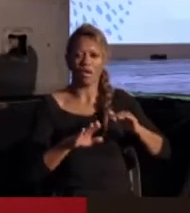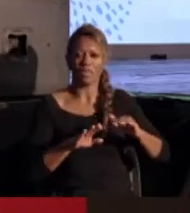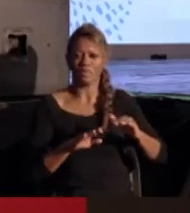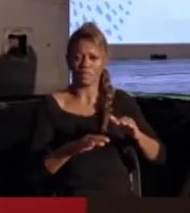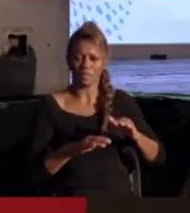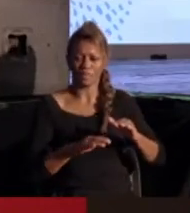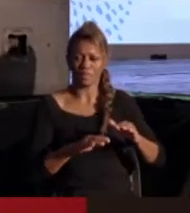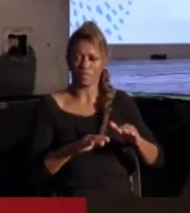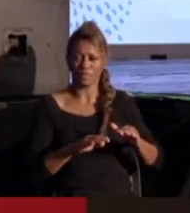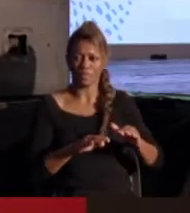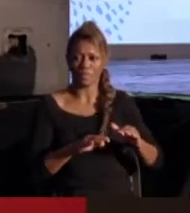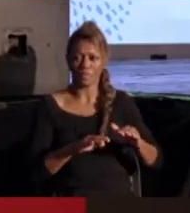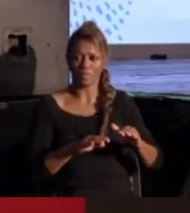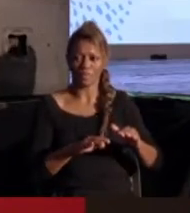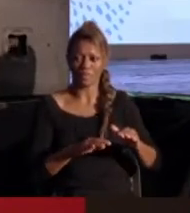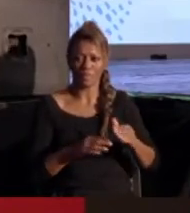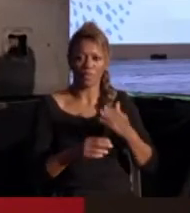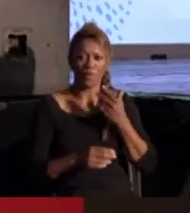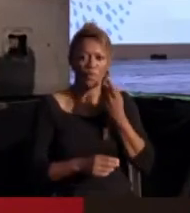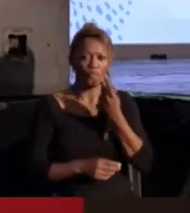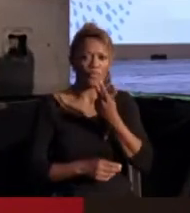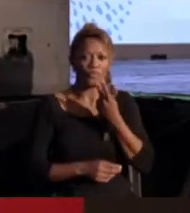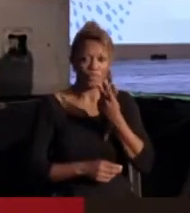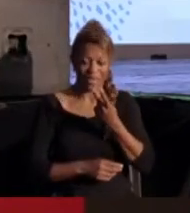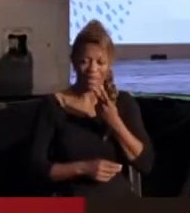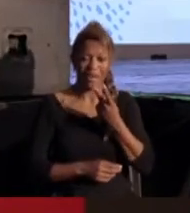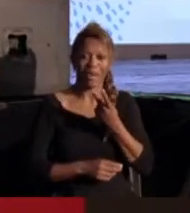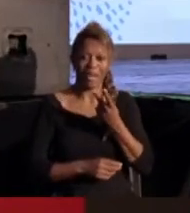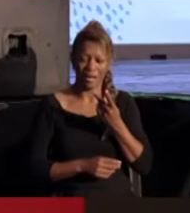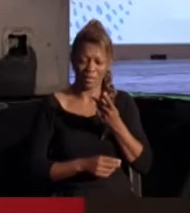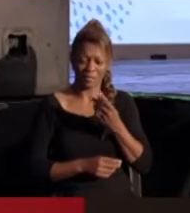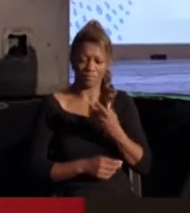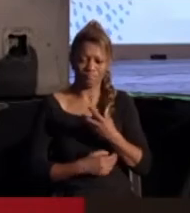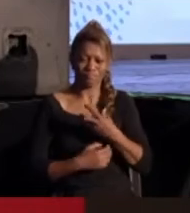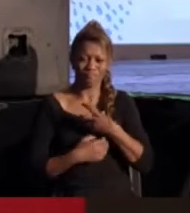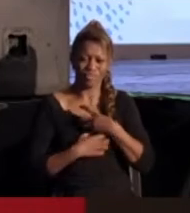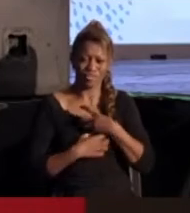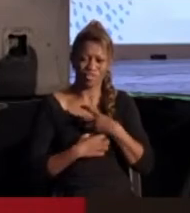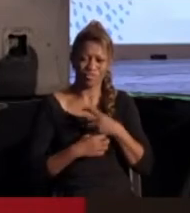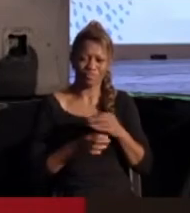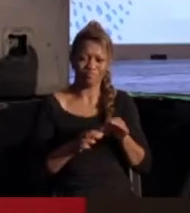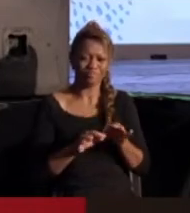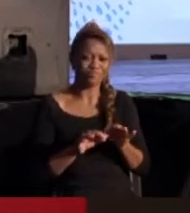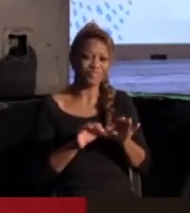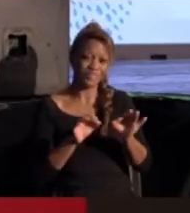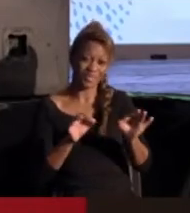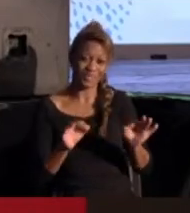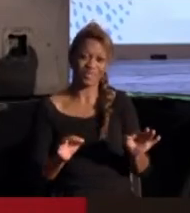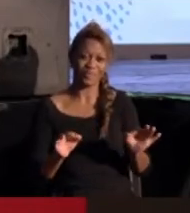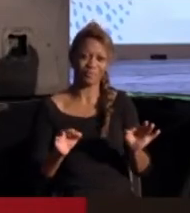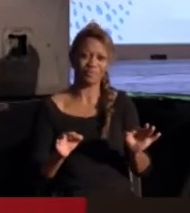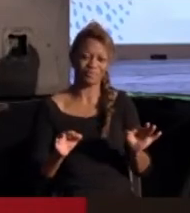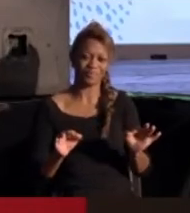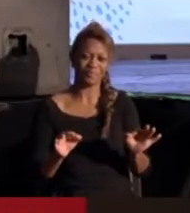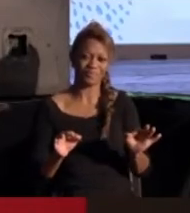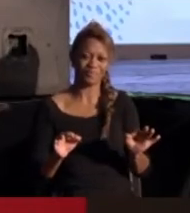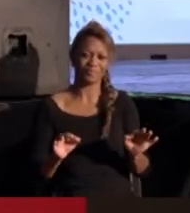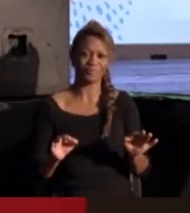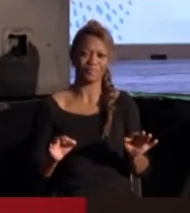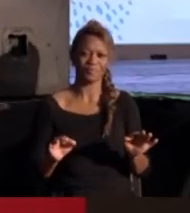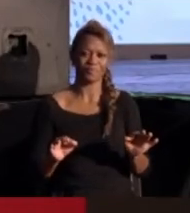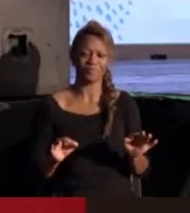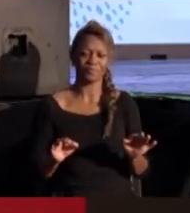que o linguajar da clínica, ele era inadequado, né? E eu tinha que responder